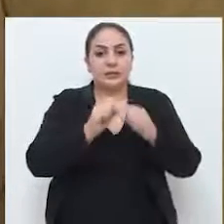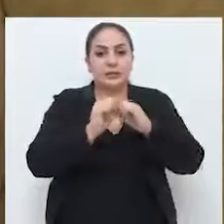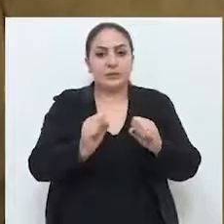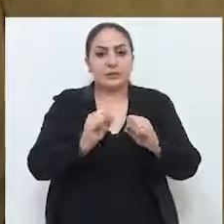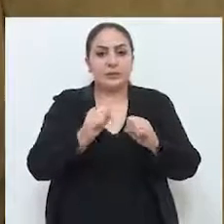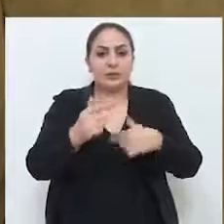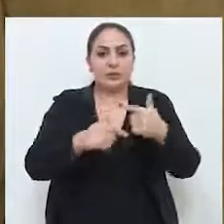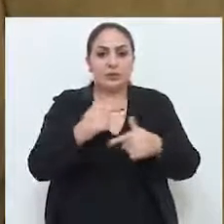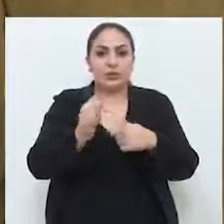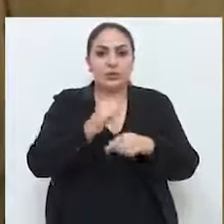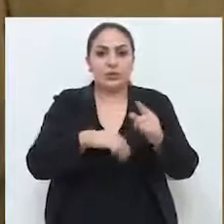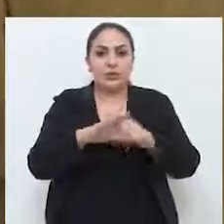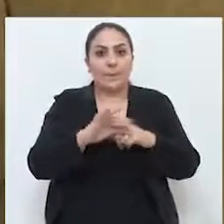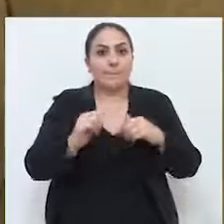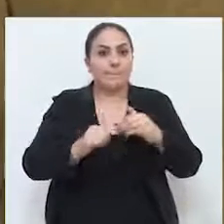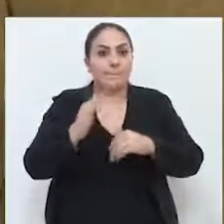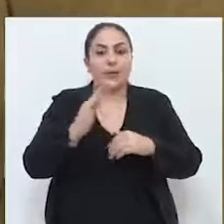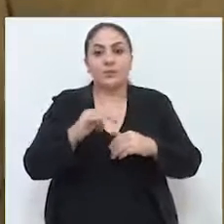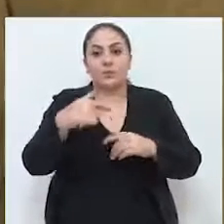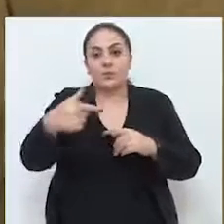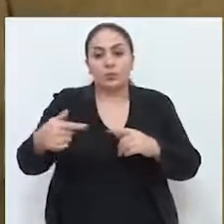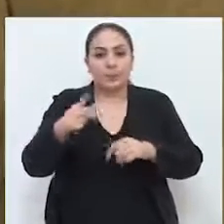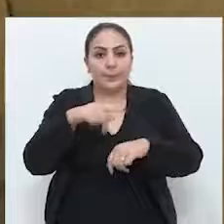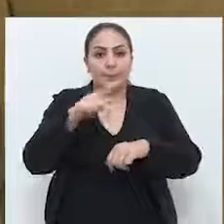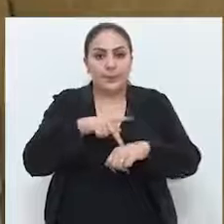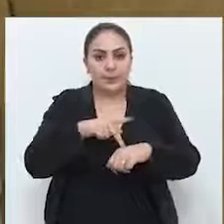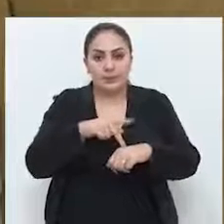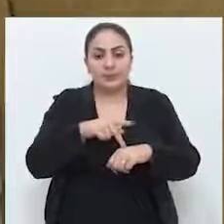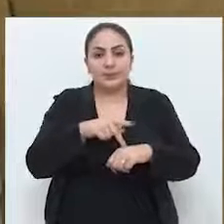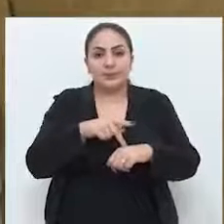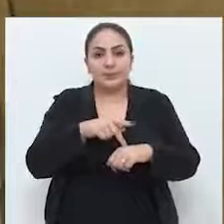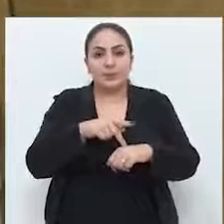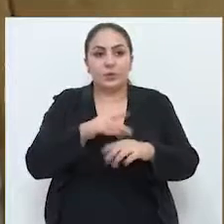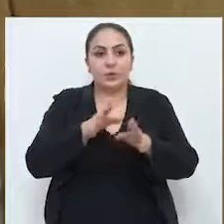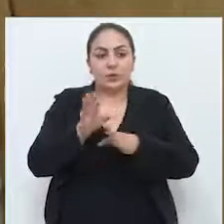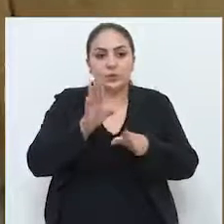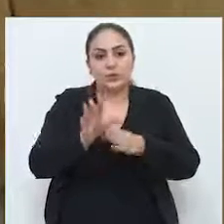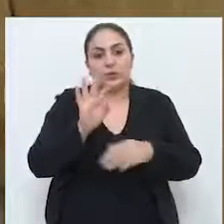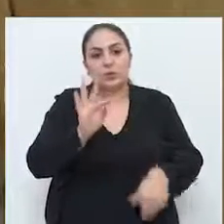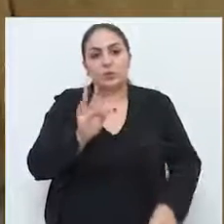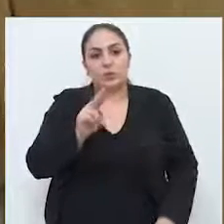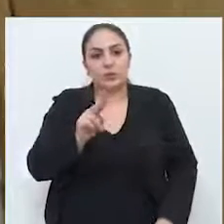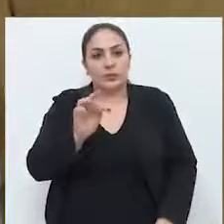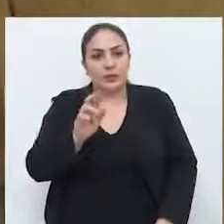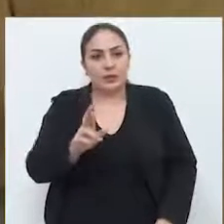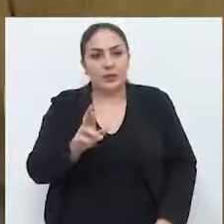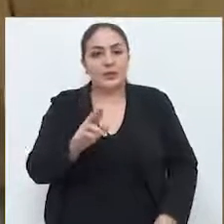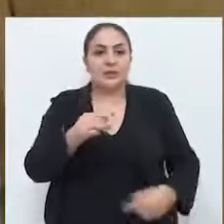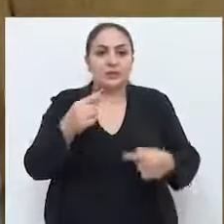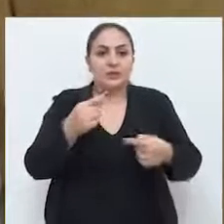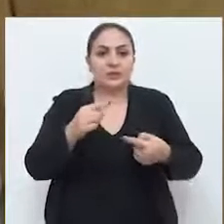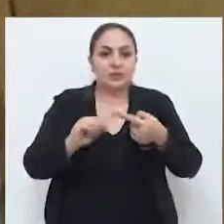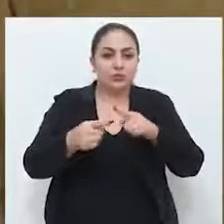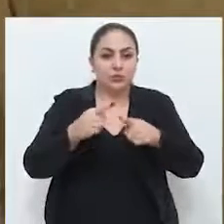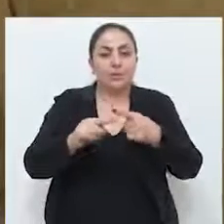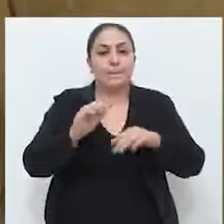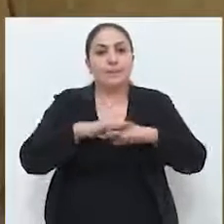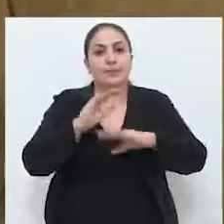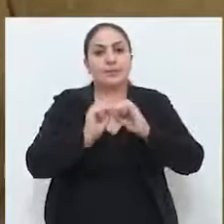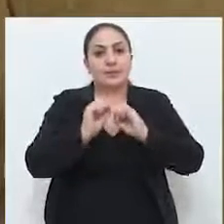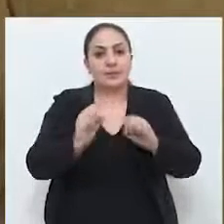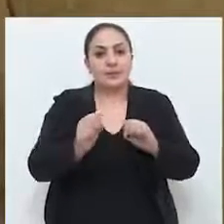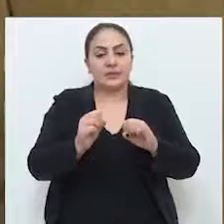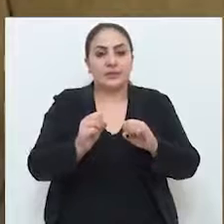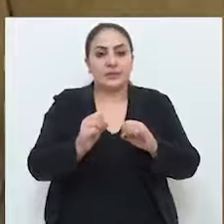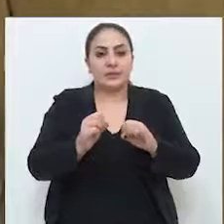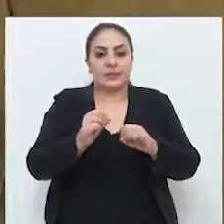da Secretaria de Assistência Social, mas no resto do país, ou em grande parte do país, o Conselho Tutelar ele dialoga mais com a Secretaria de Administração. Então